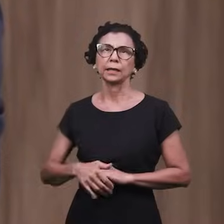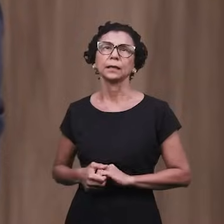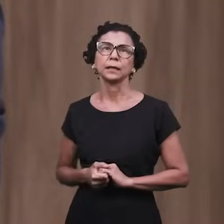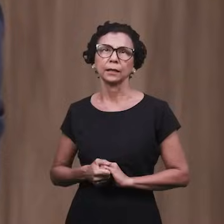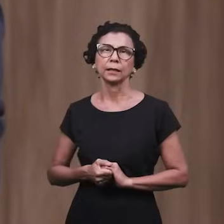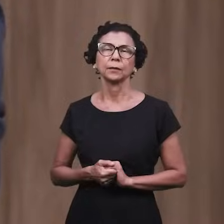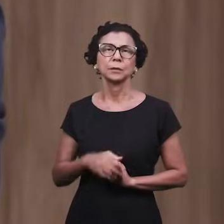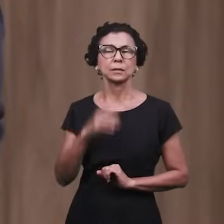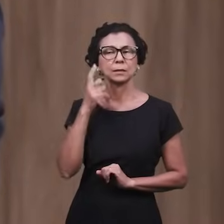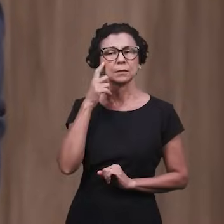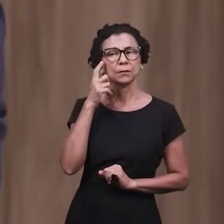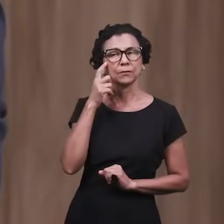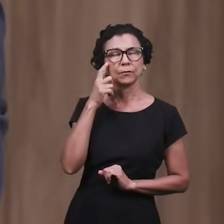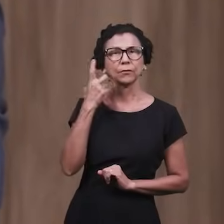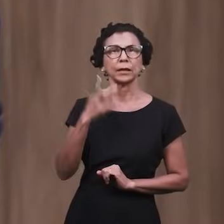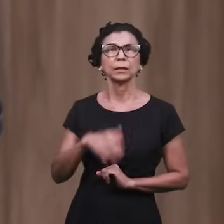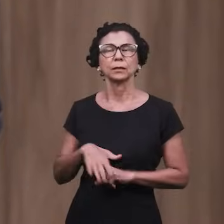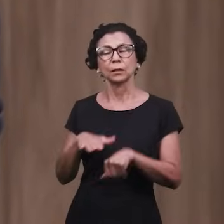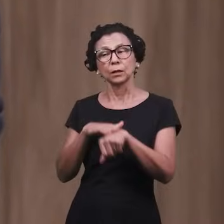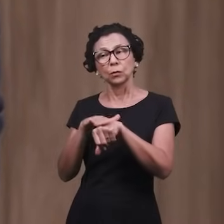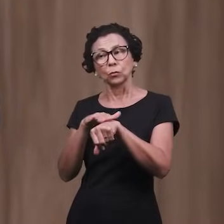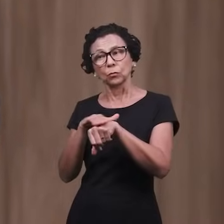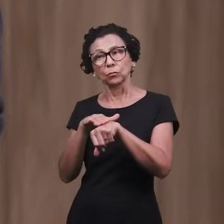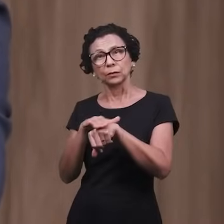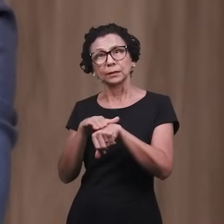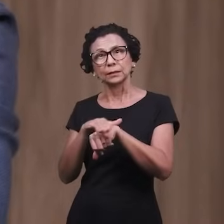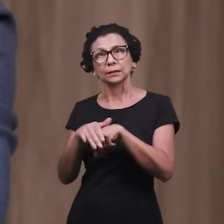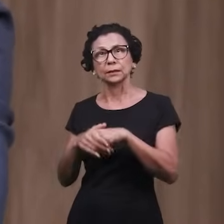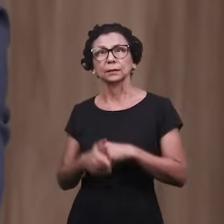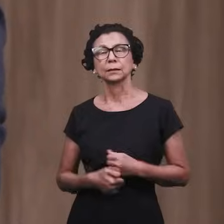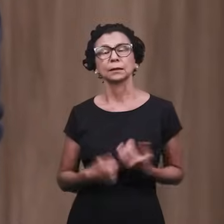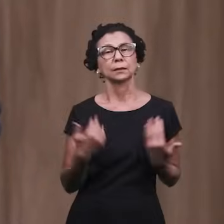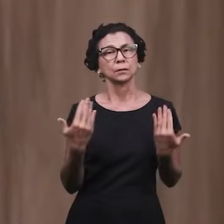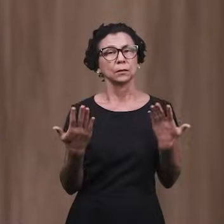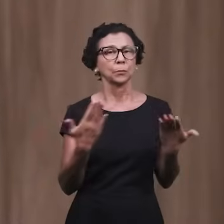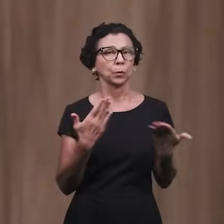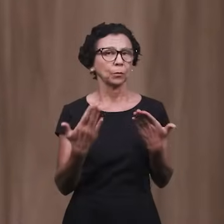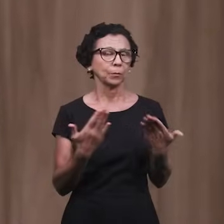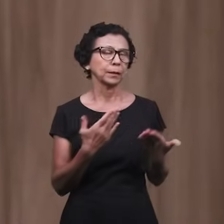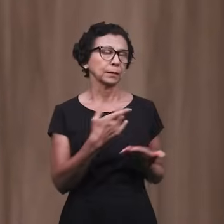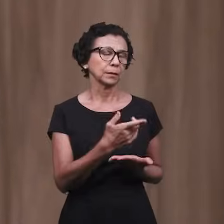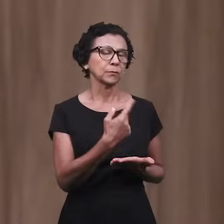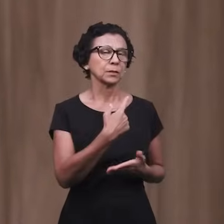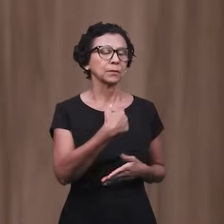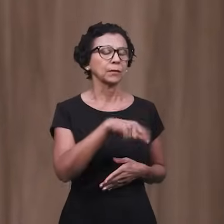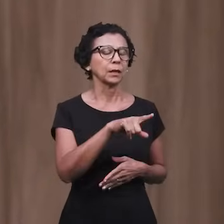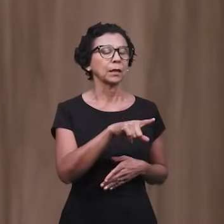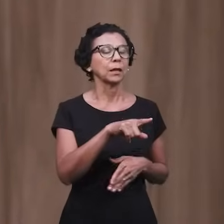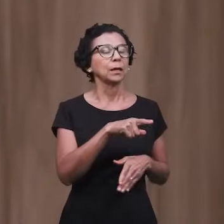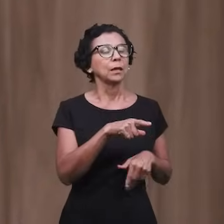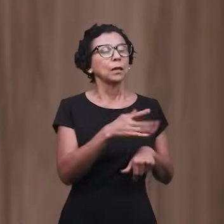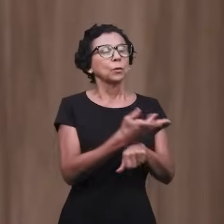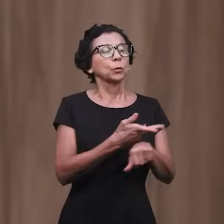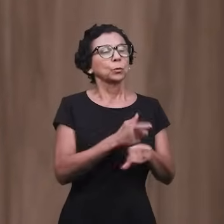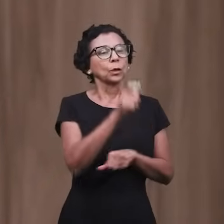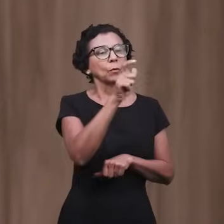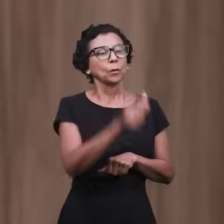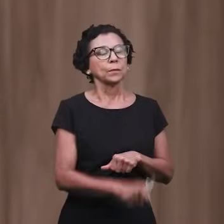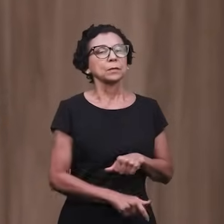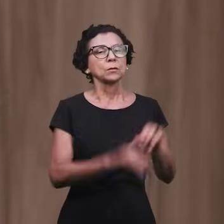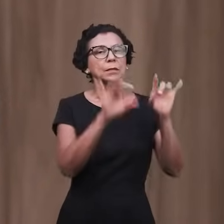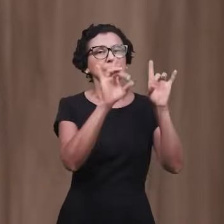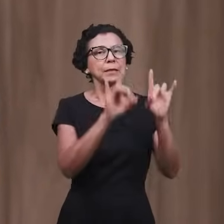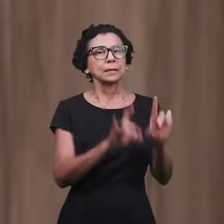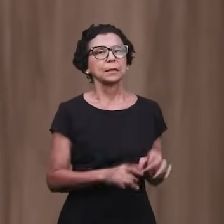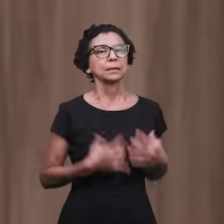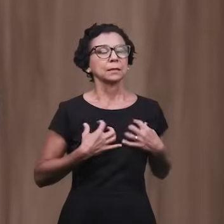até essa analogia de você procurar um alfaiate para fazer uma roupa. Quando uma pessoa vai no luthier para buscar um